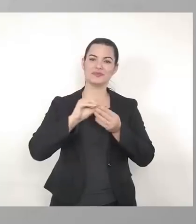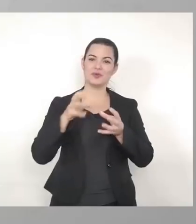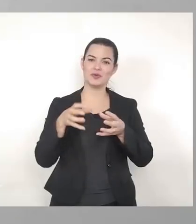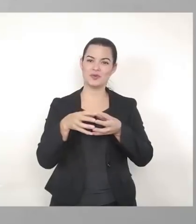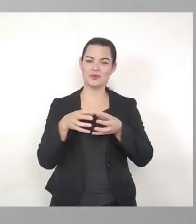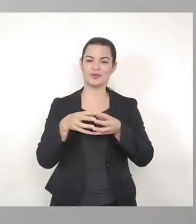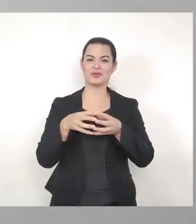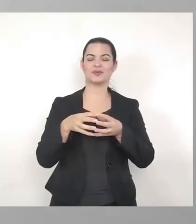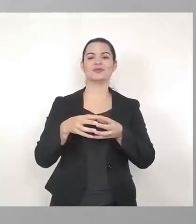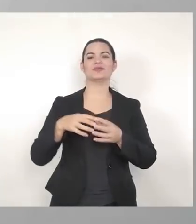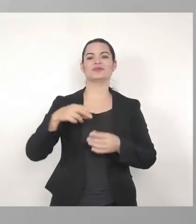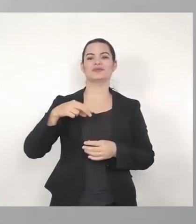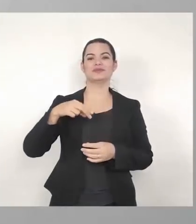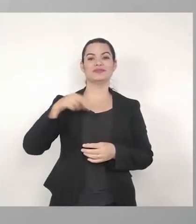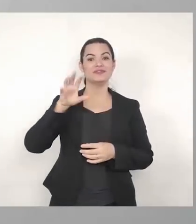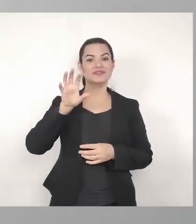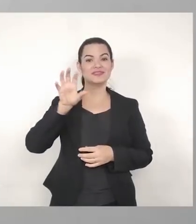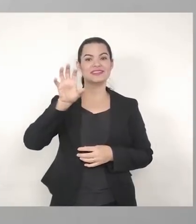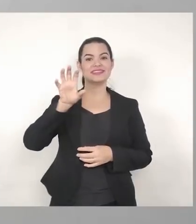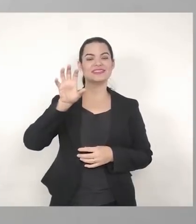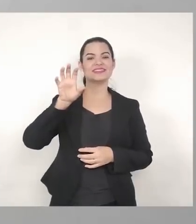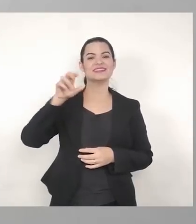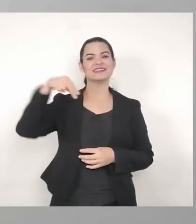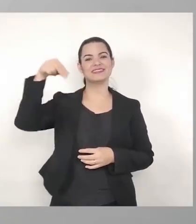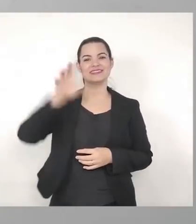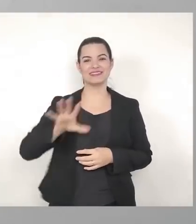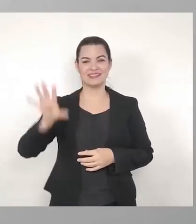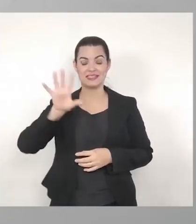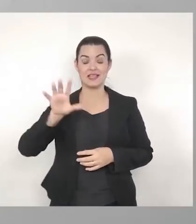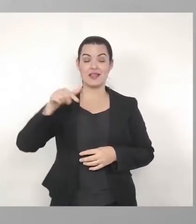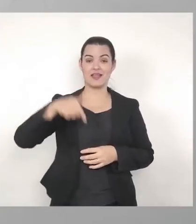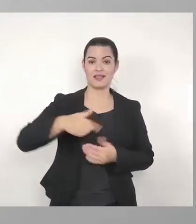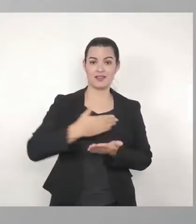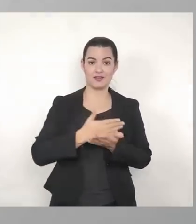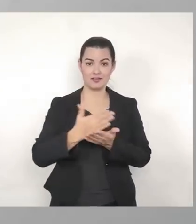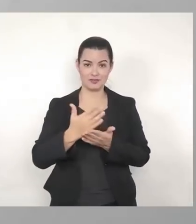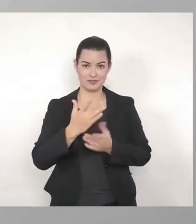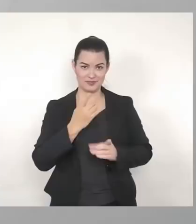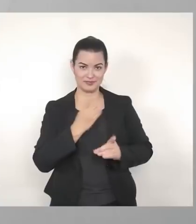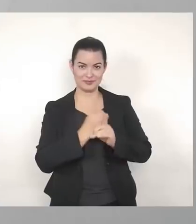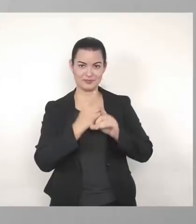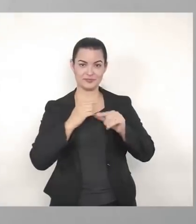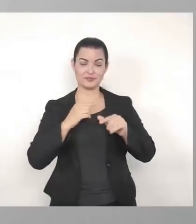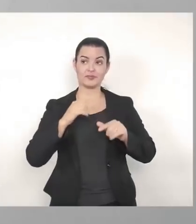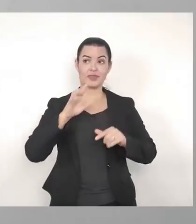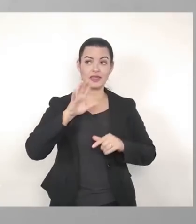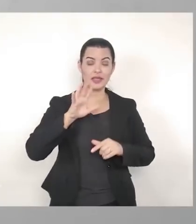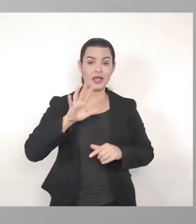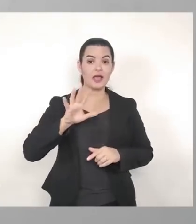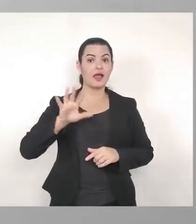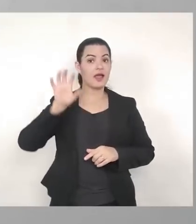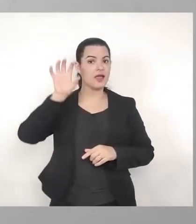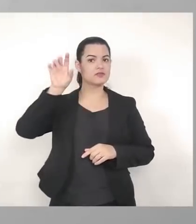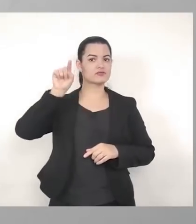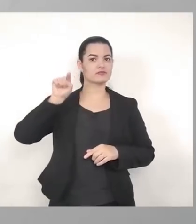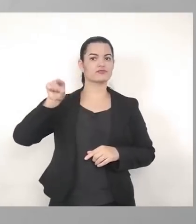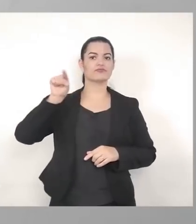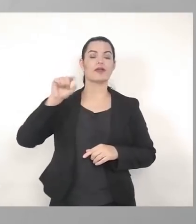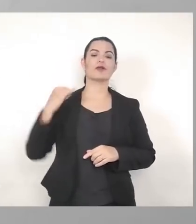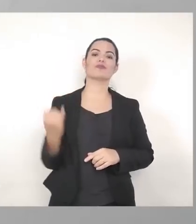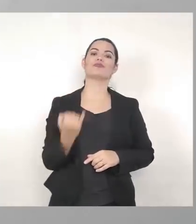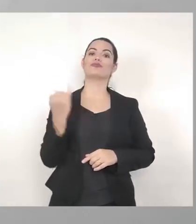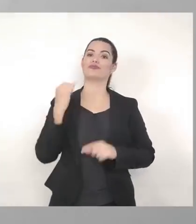da região Nordeste. E eu te falei logo no comecinho do nosso encontro que essa região, ela